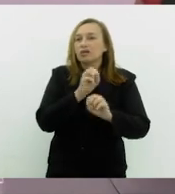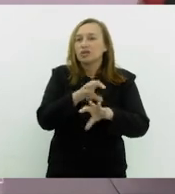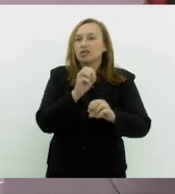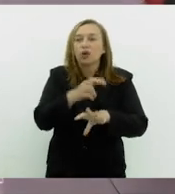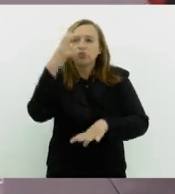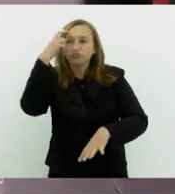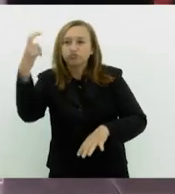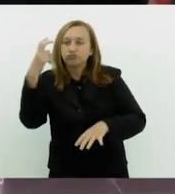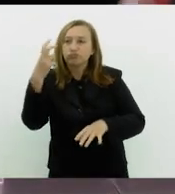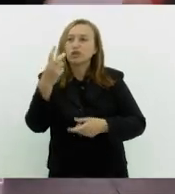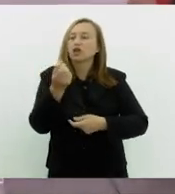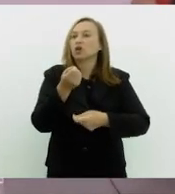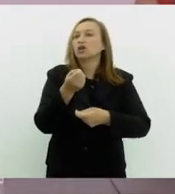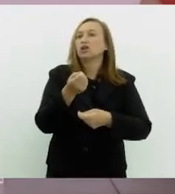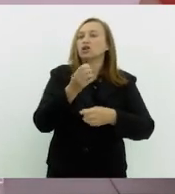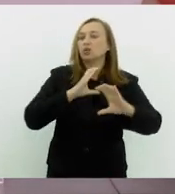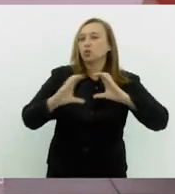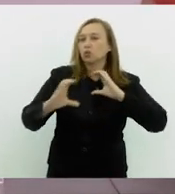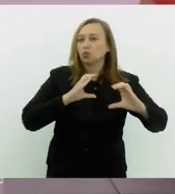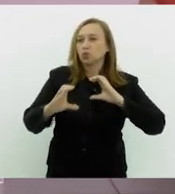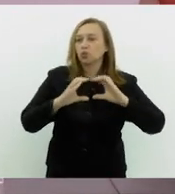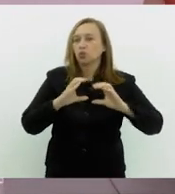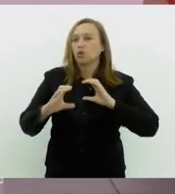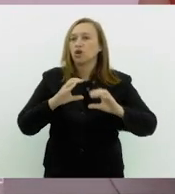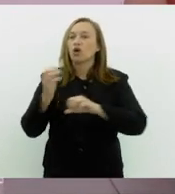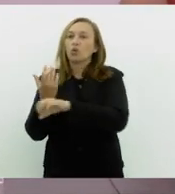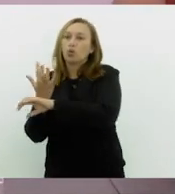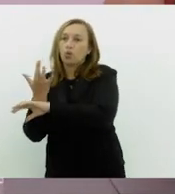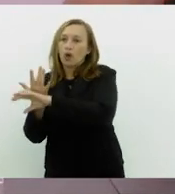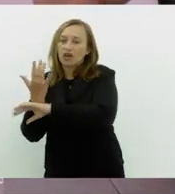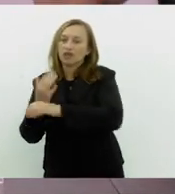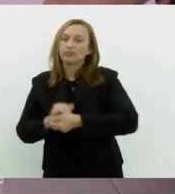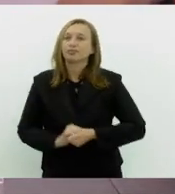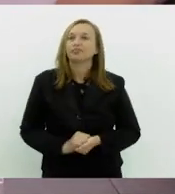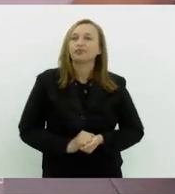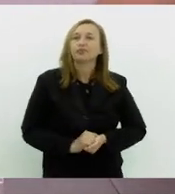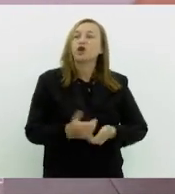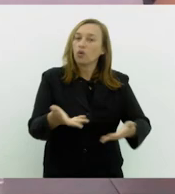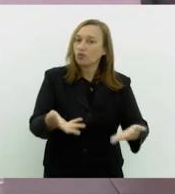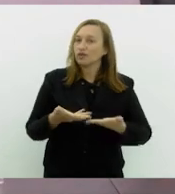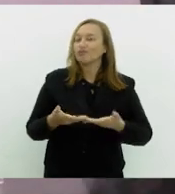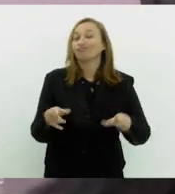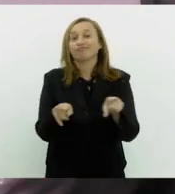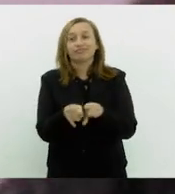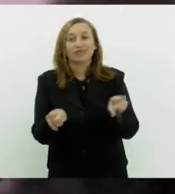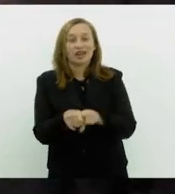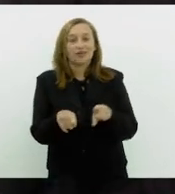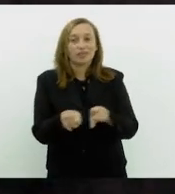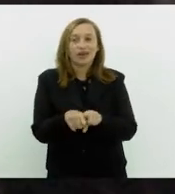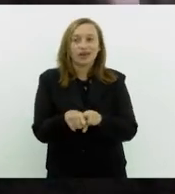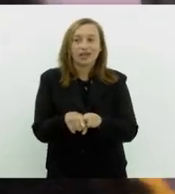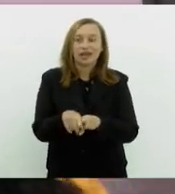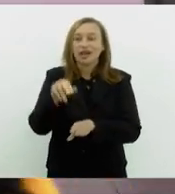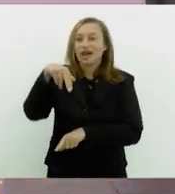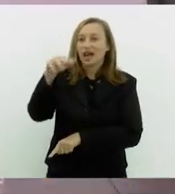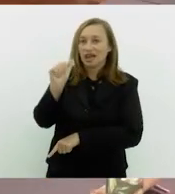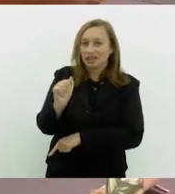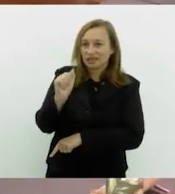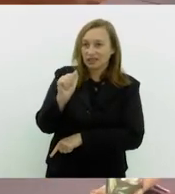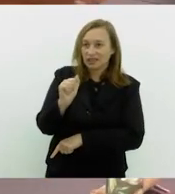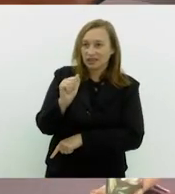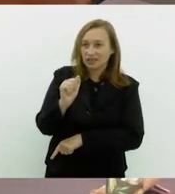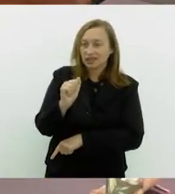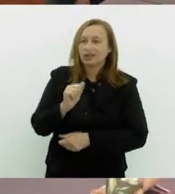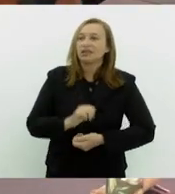e Comunicação da UERJ, FEBEF. Convidar também a senhora Ana Gilda Soares